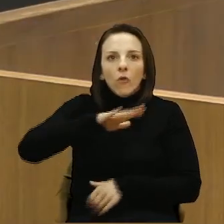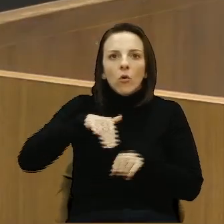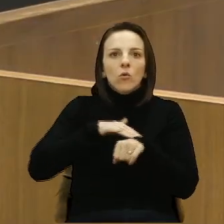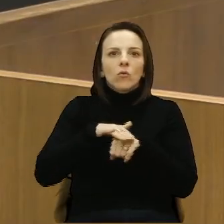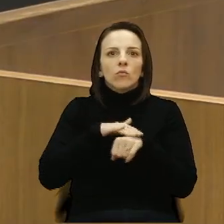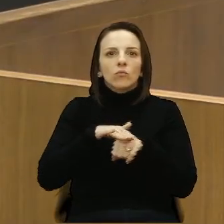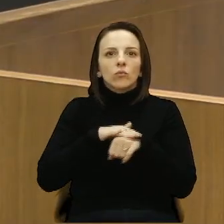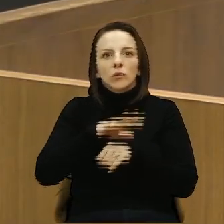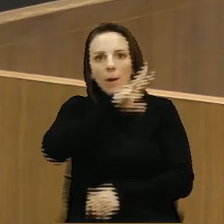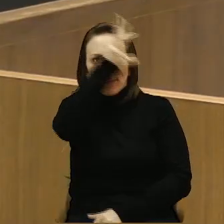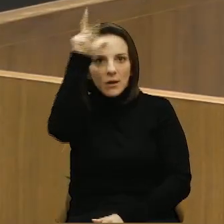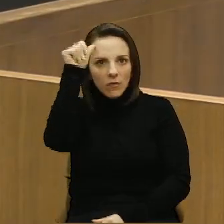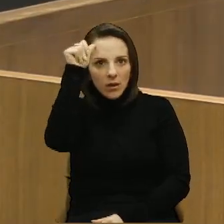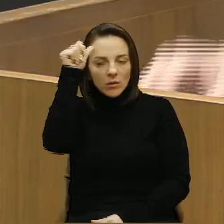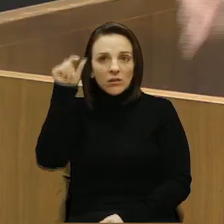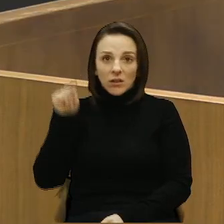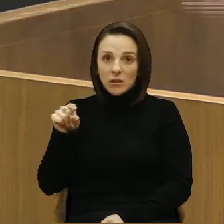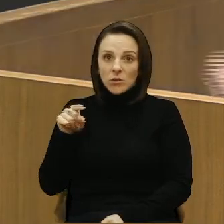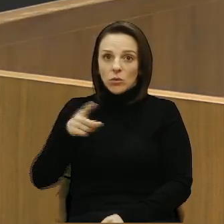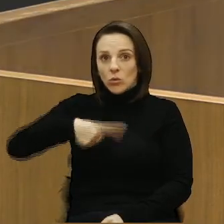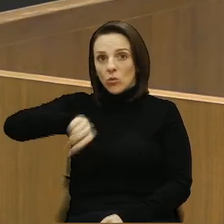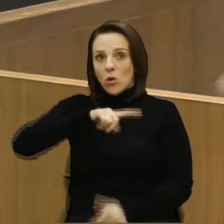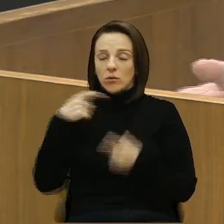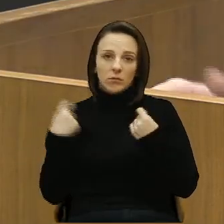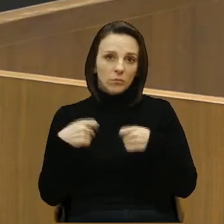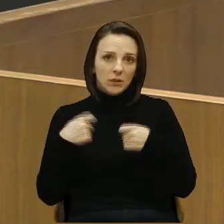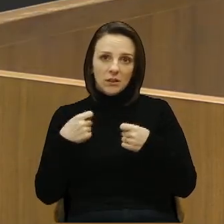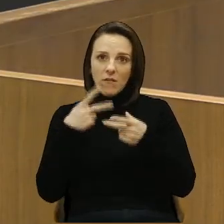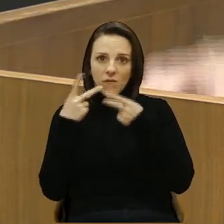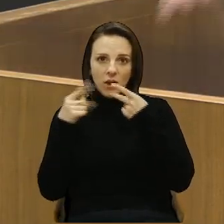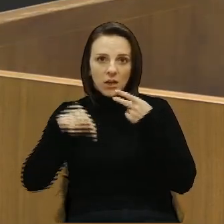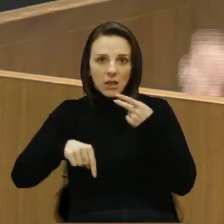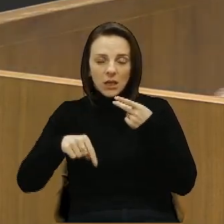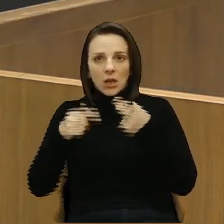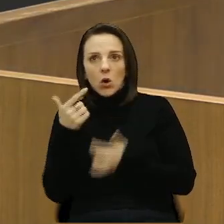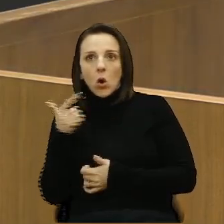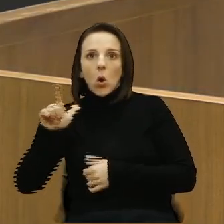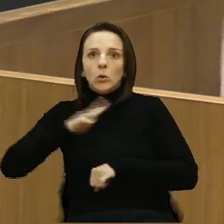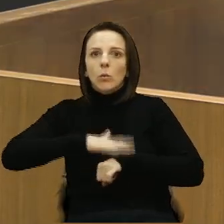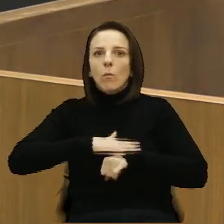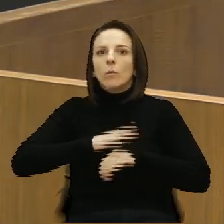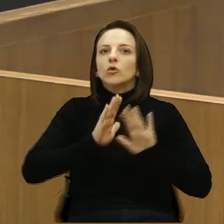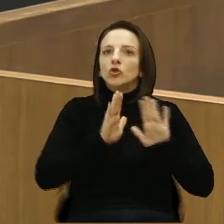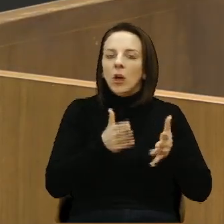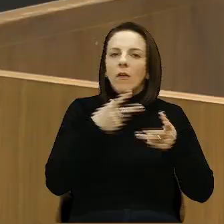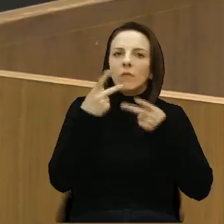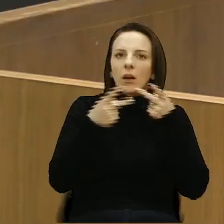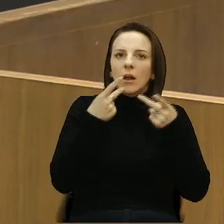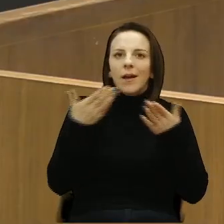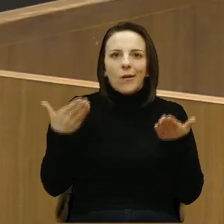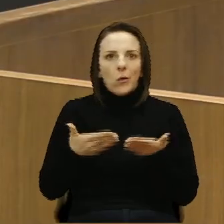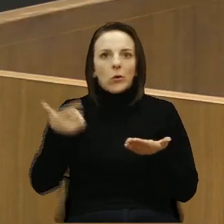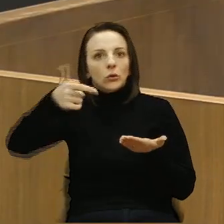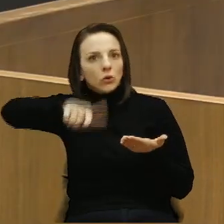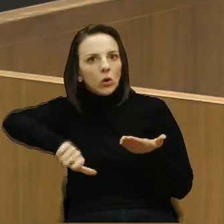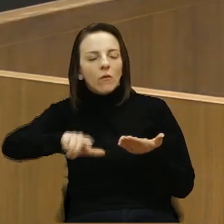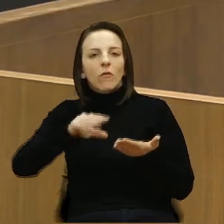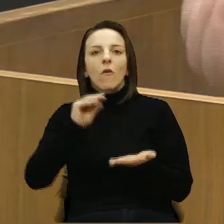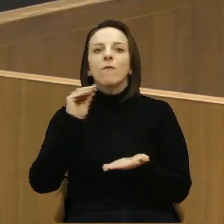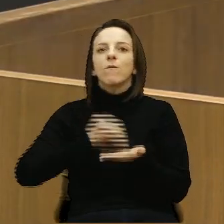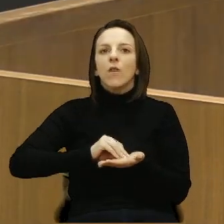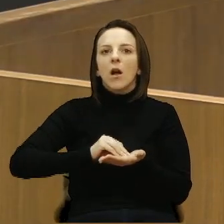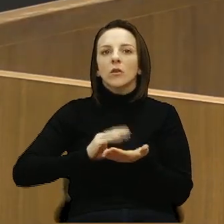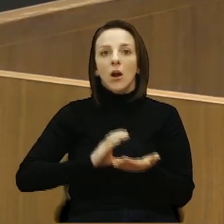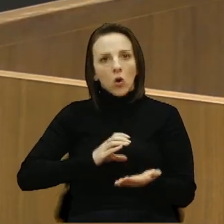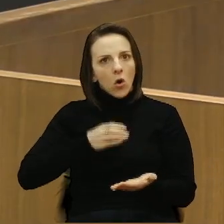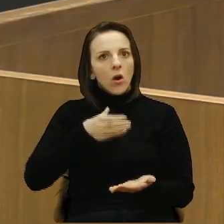nem precisaríamos estar votando aqui. Então, como outra oportunidade, já falei, falo de novo, falta coragem para o governo Adiló peitar aquilo que